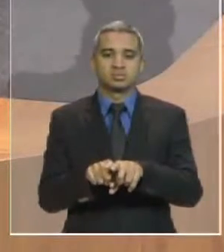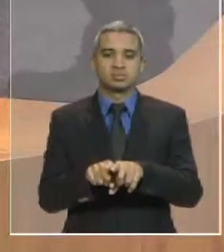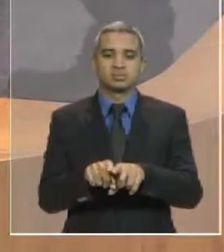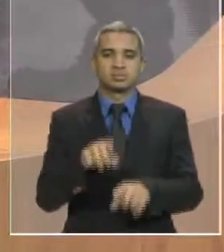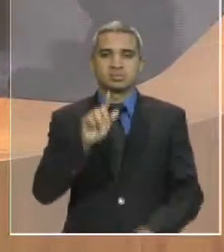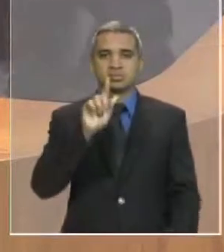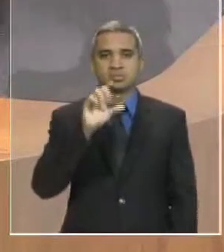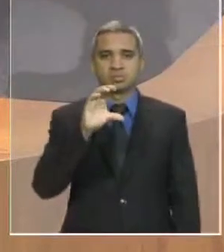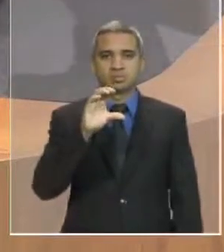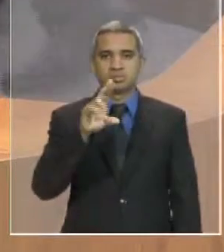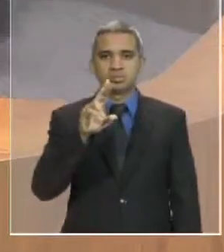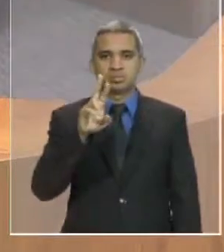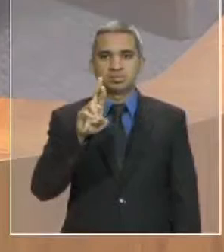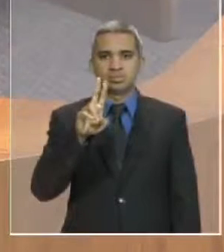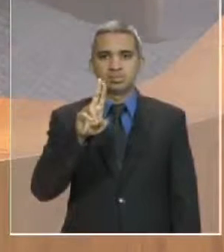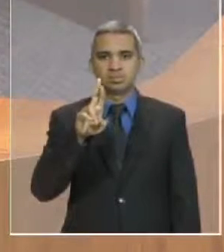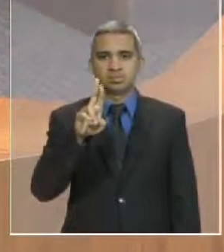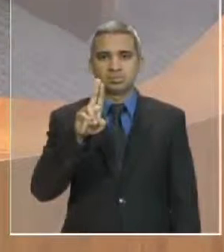Gururupu,